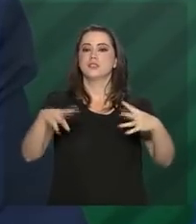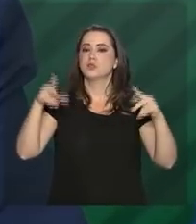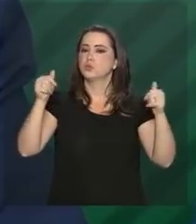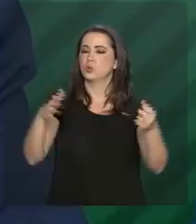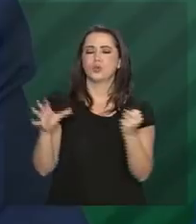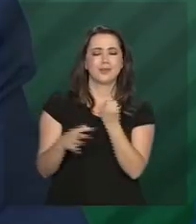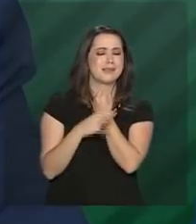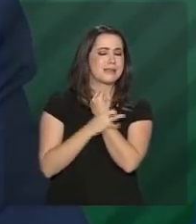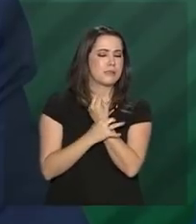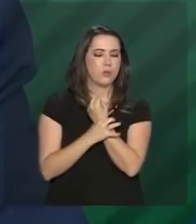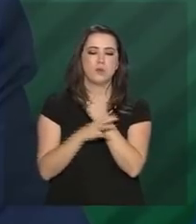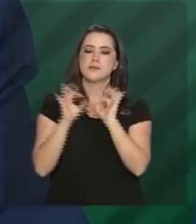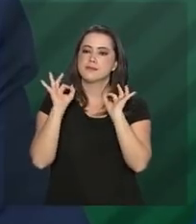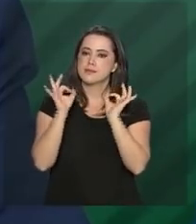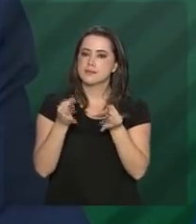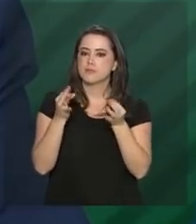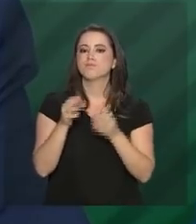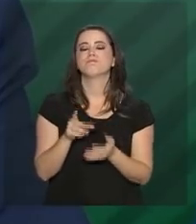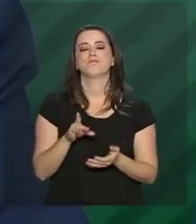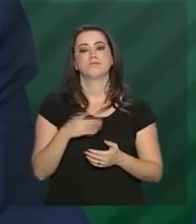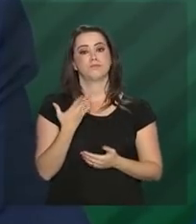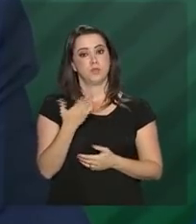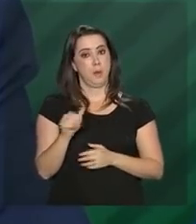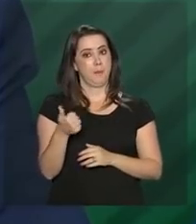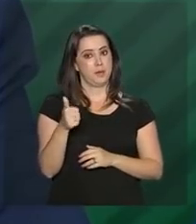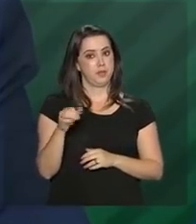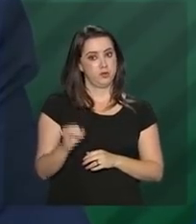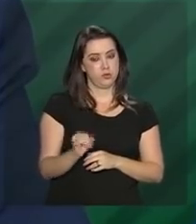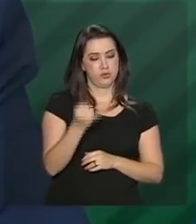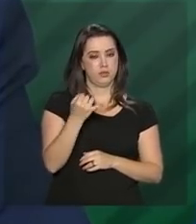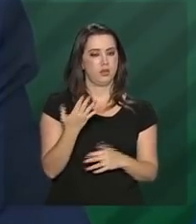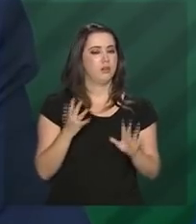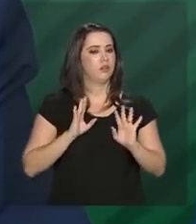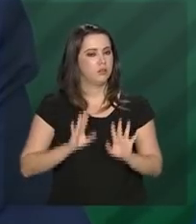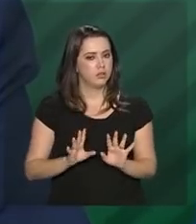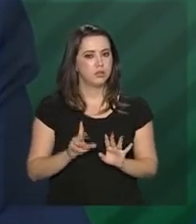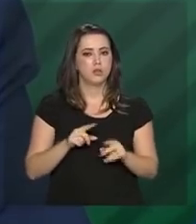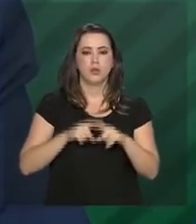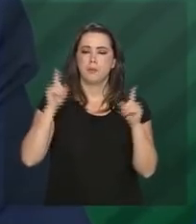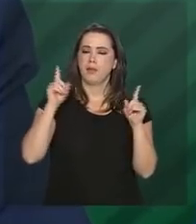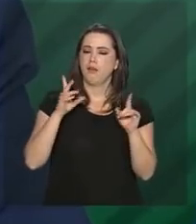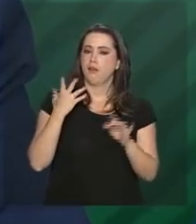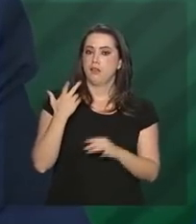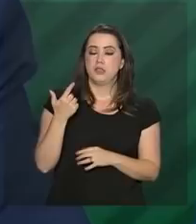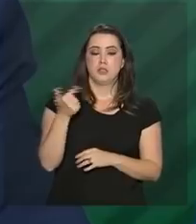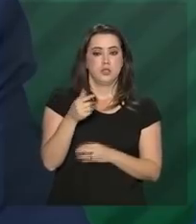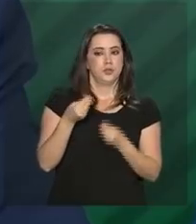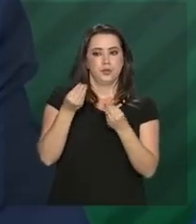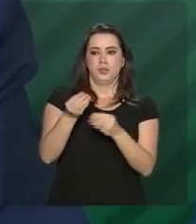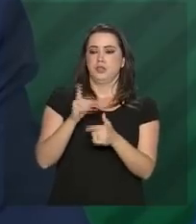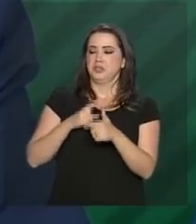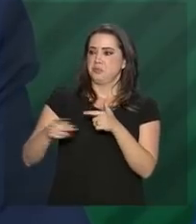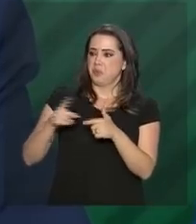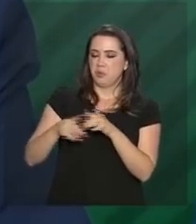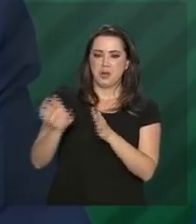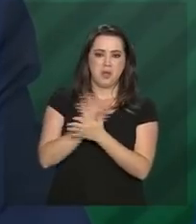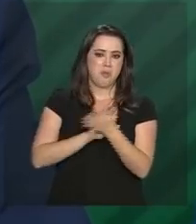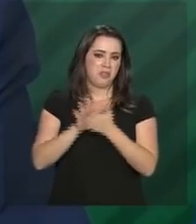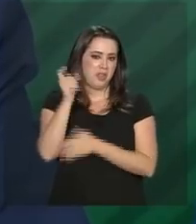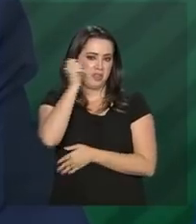segura para a festa do dia 1º. Sem que isso traga maiores constrangimentos,